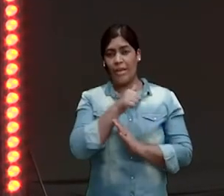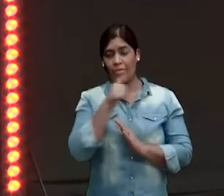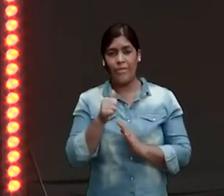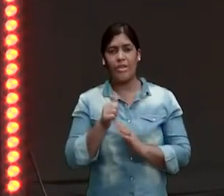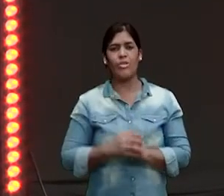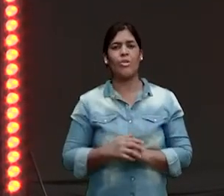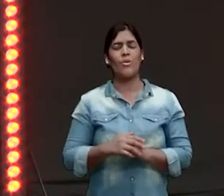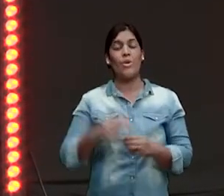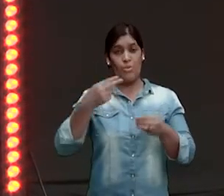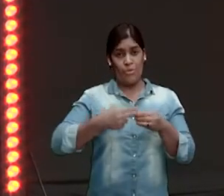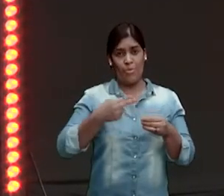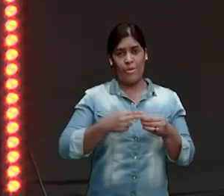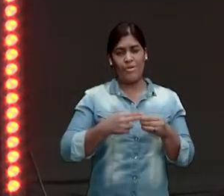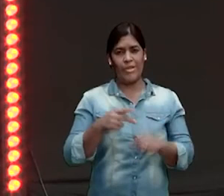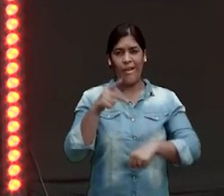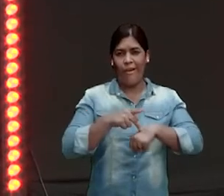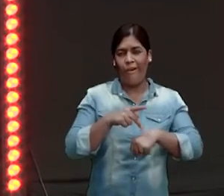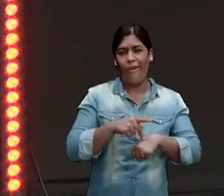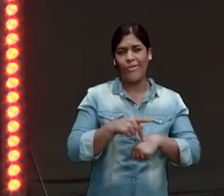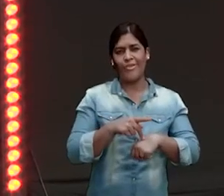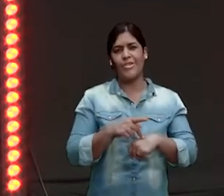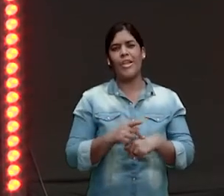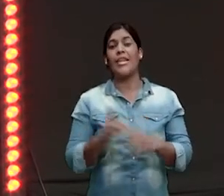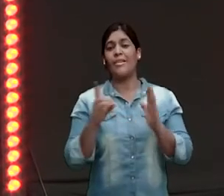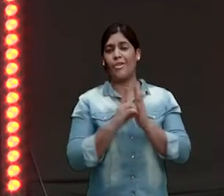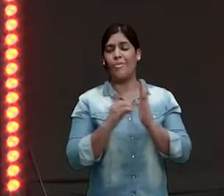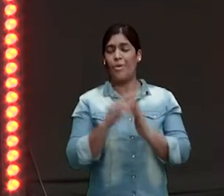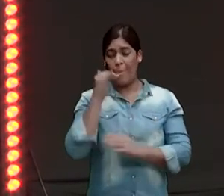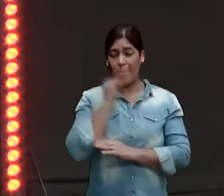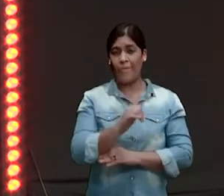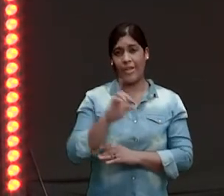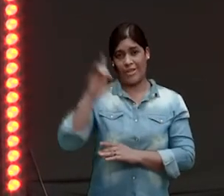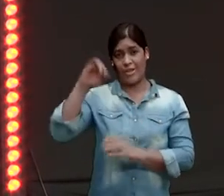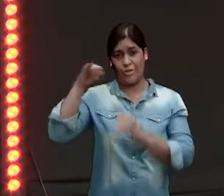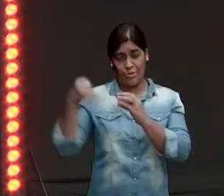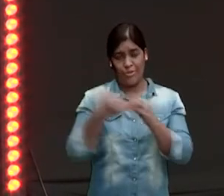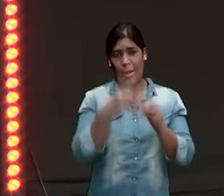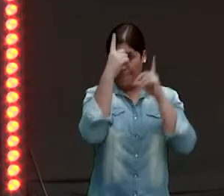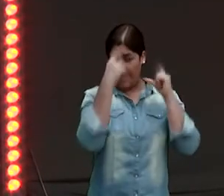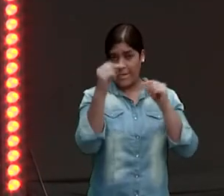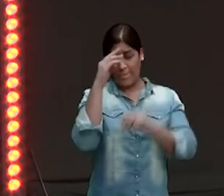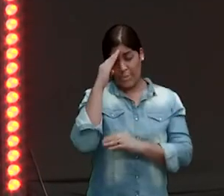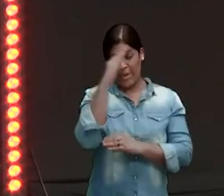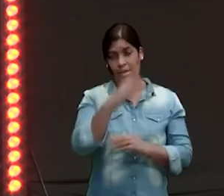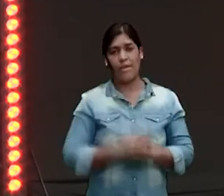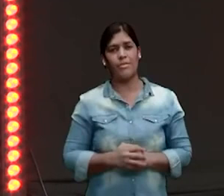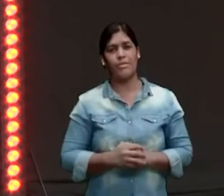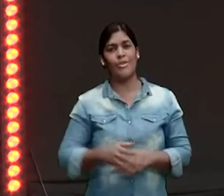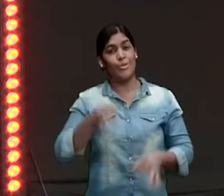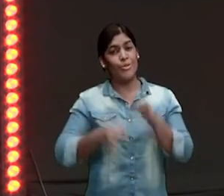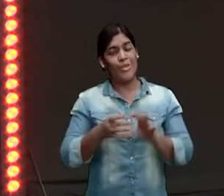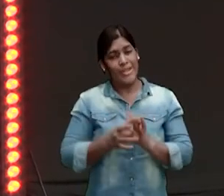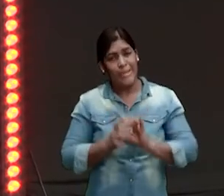Rocha ferida em deuteronomy a Gran o grande profeta de Deus em Josué o príncipe do exército do Senhor em juízo